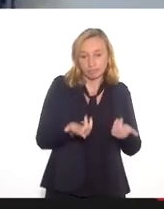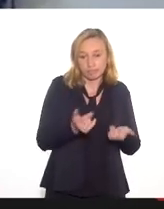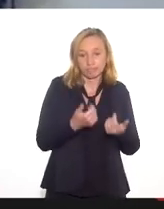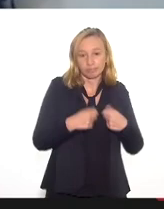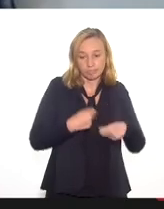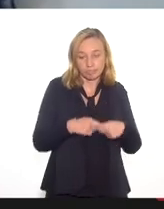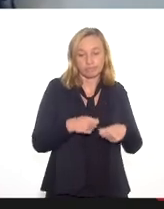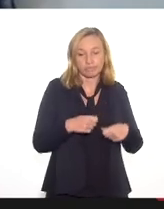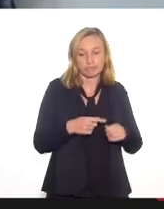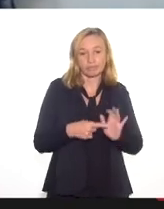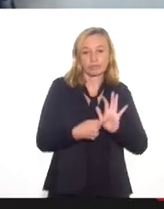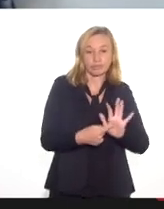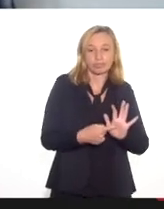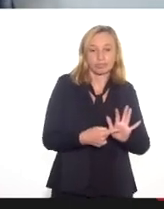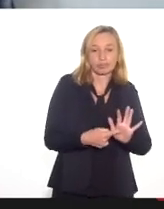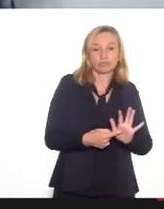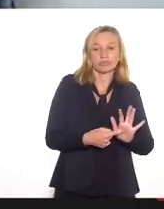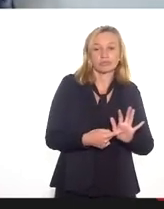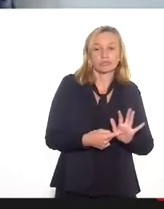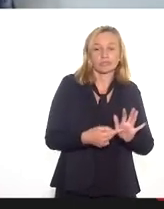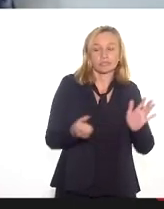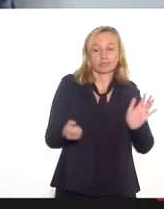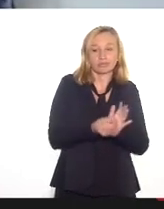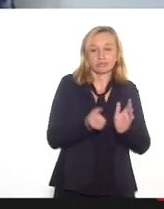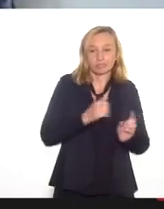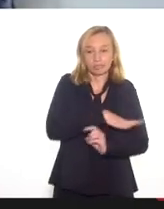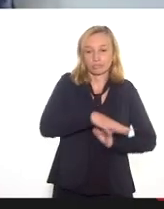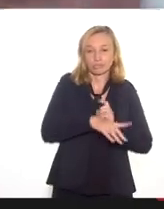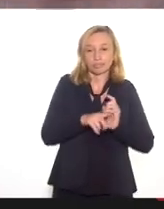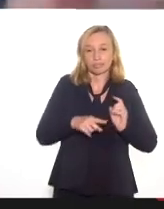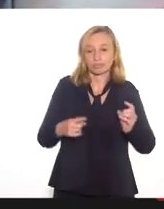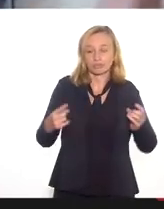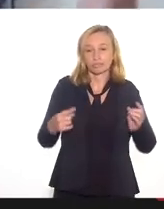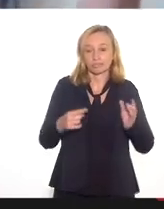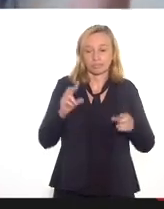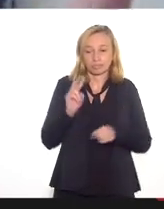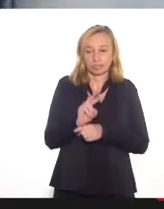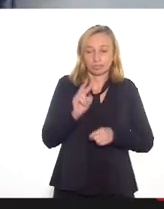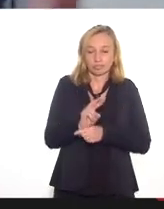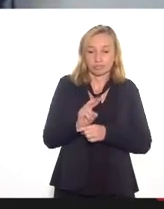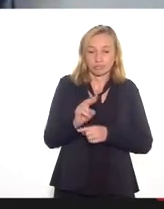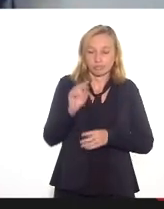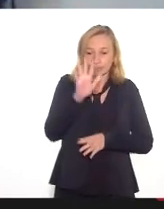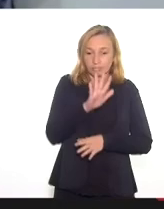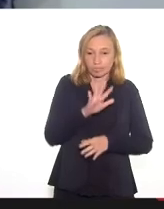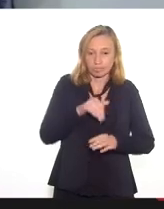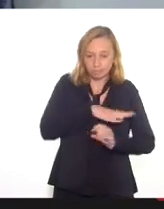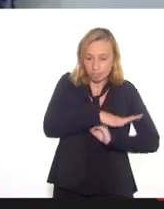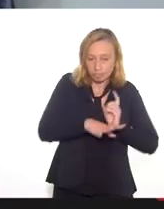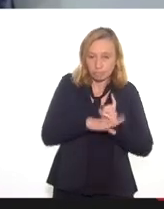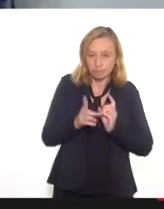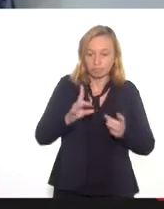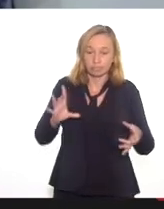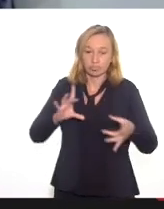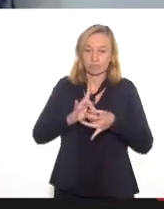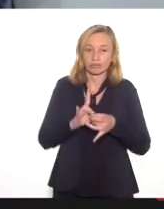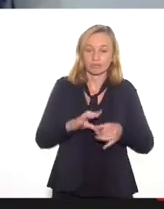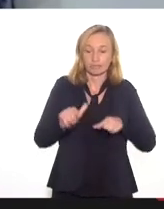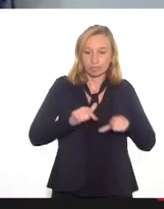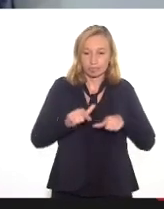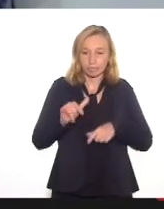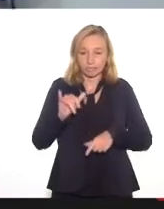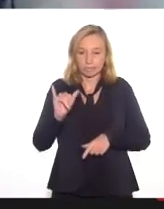precisa constar como parte de um pacto social pela proteção social não vinculado ao emprego formal